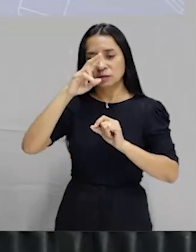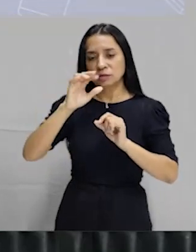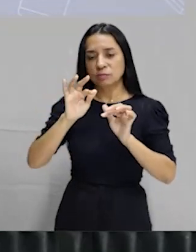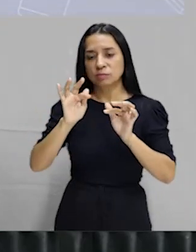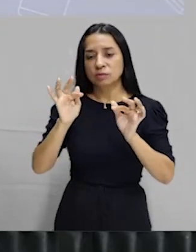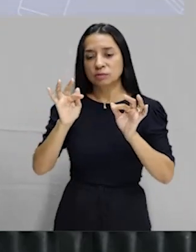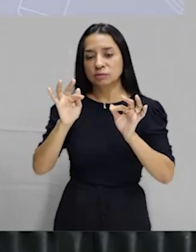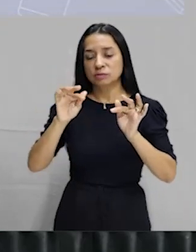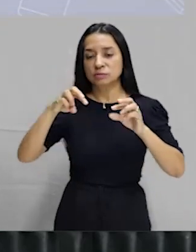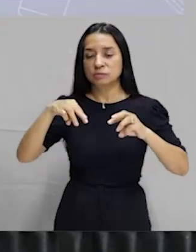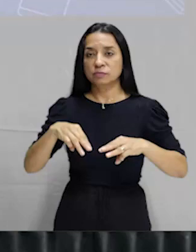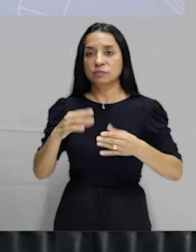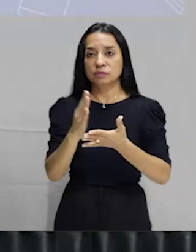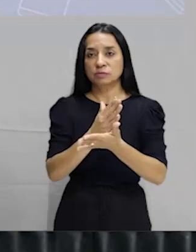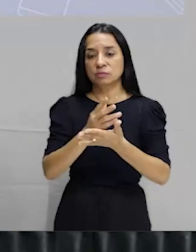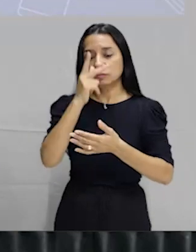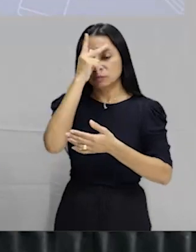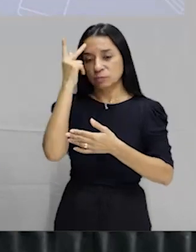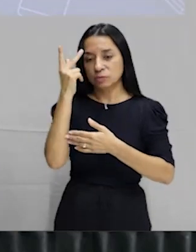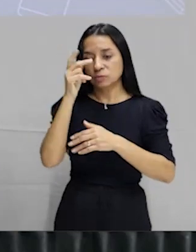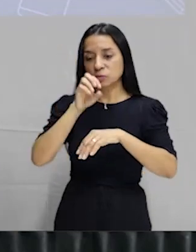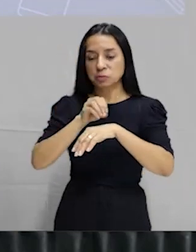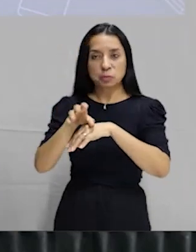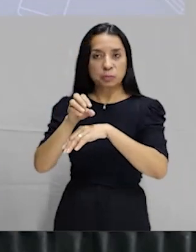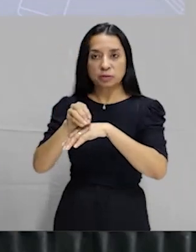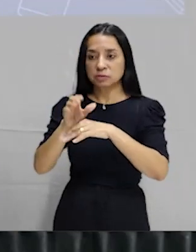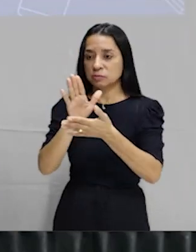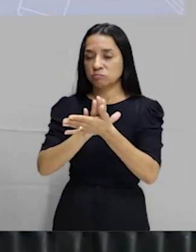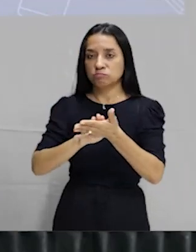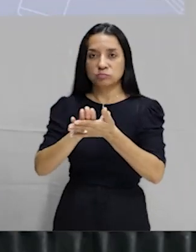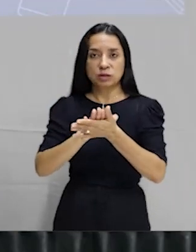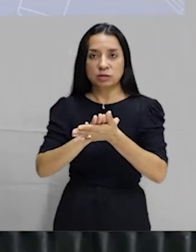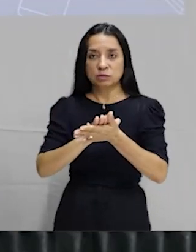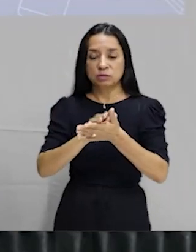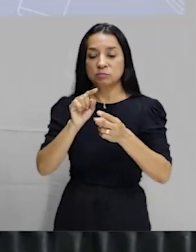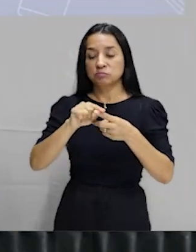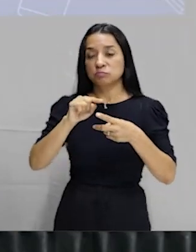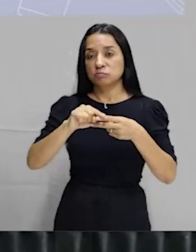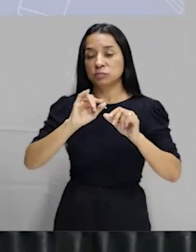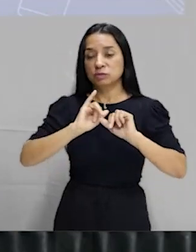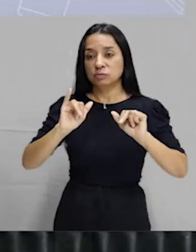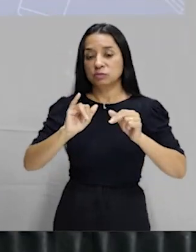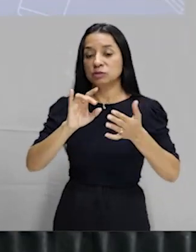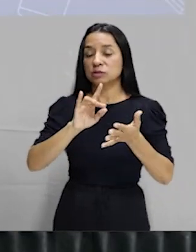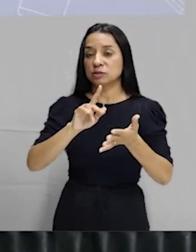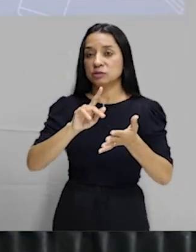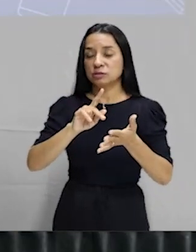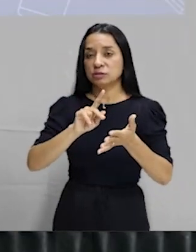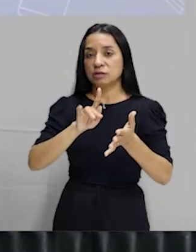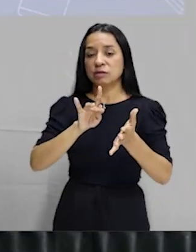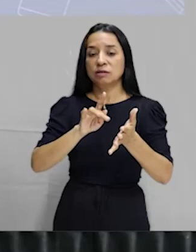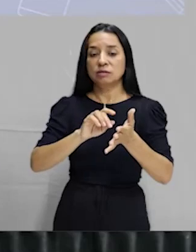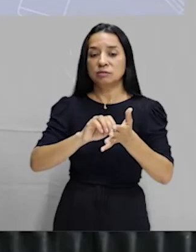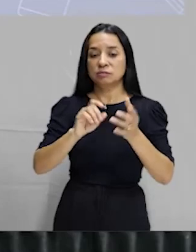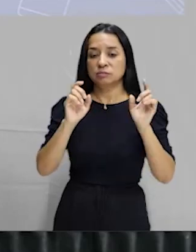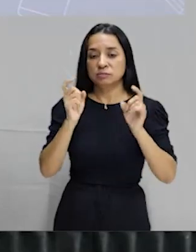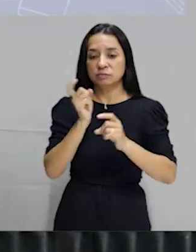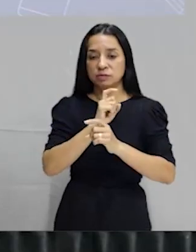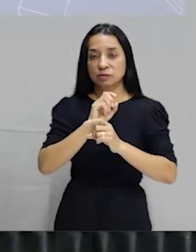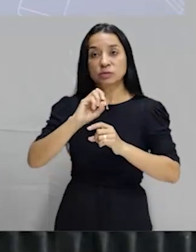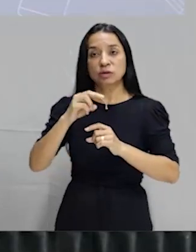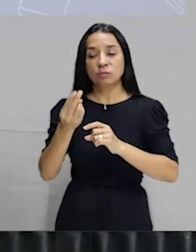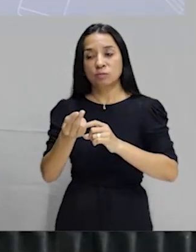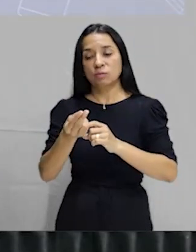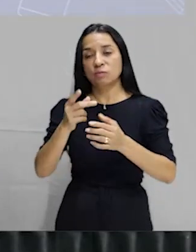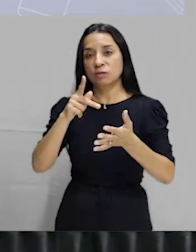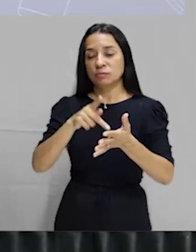algumas pessoas não compartilharam nem a notícia falsa, nem a notícia verdadeira. Vamos começar a preencher. Começamos a preencher com o 100. Por